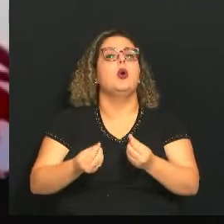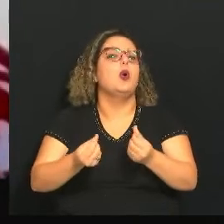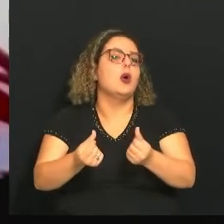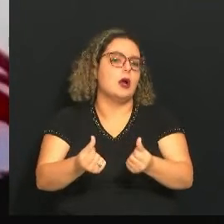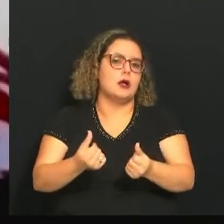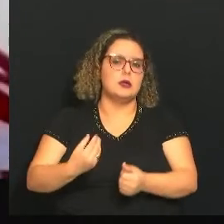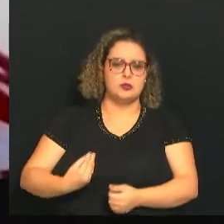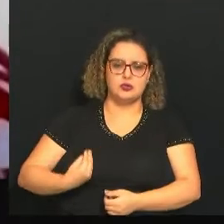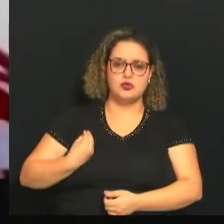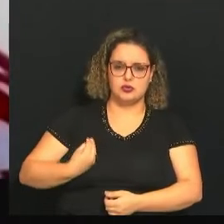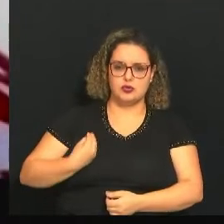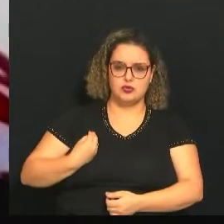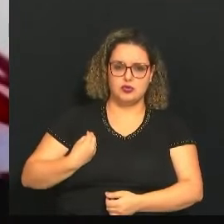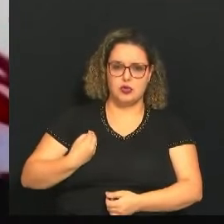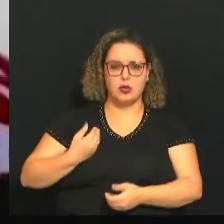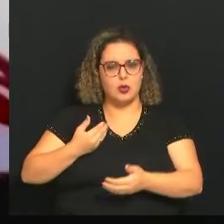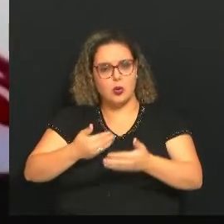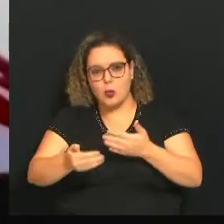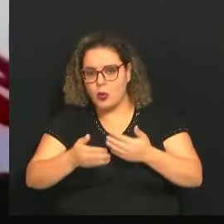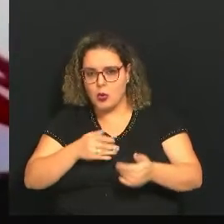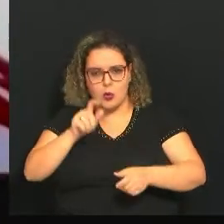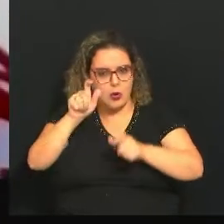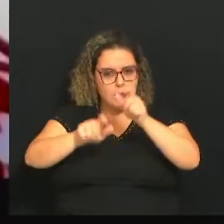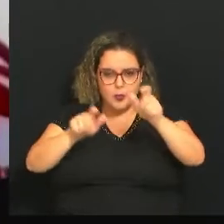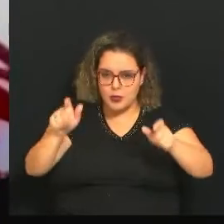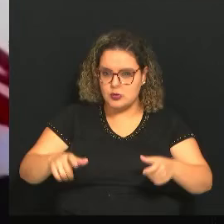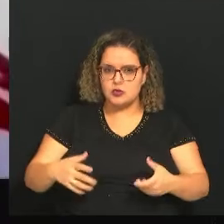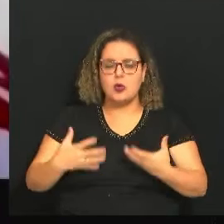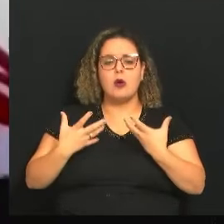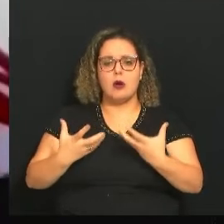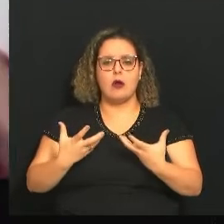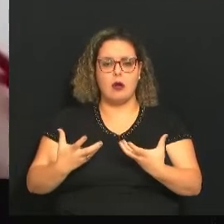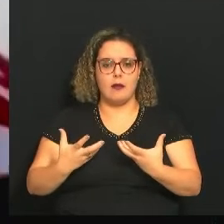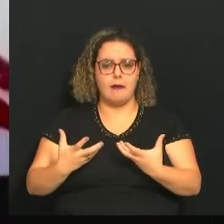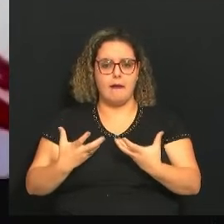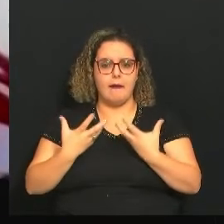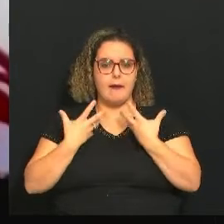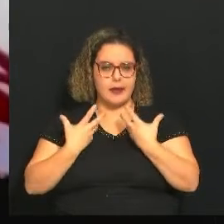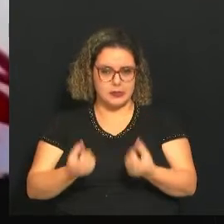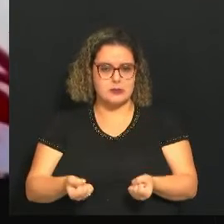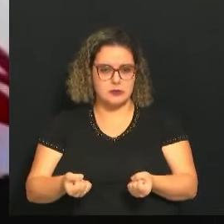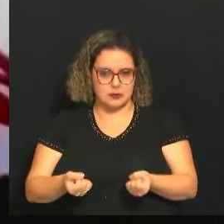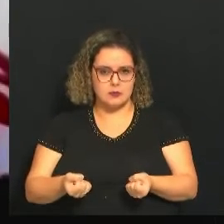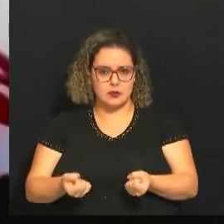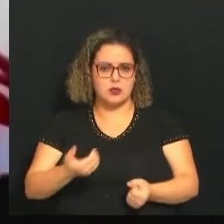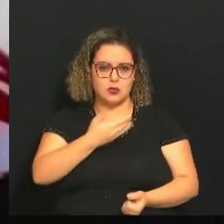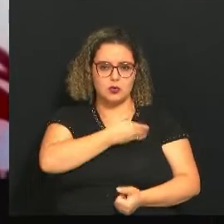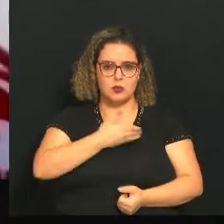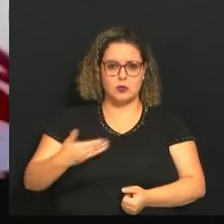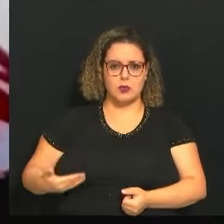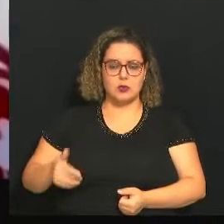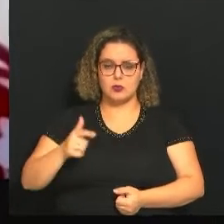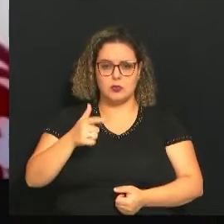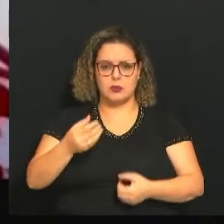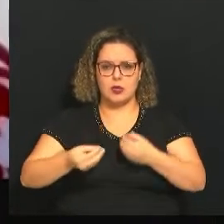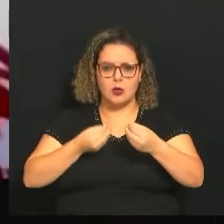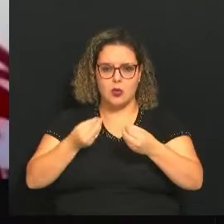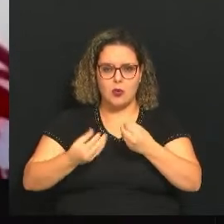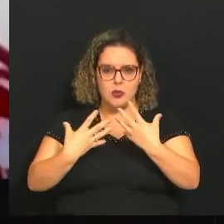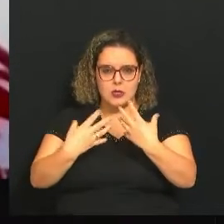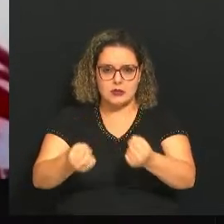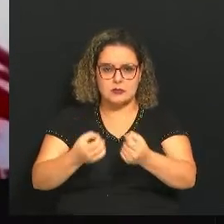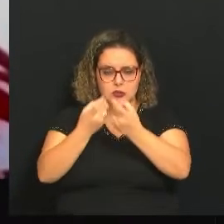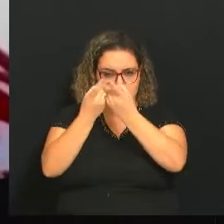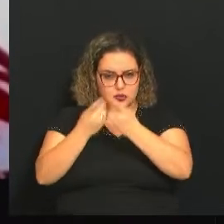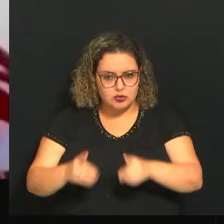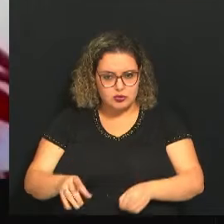qualquer cidadão quer receber do seu governo, né? Não tem como você acolher com dignidade o povo do